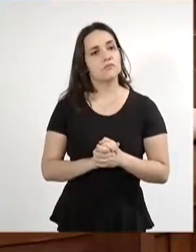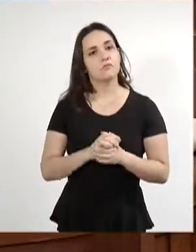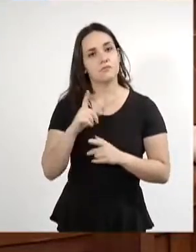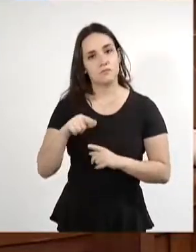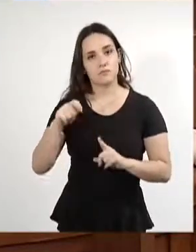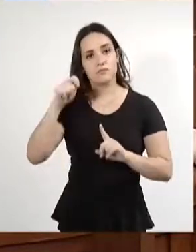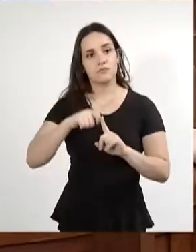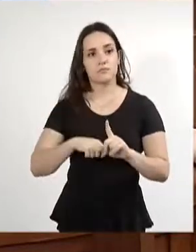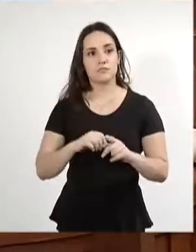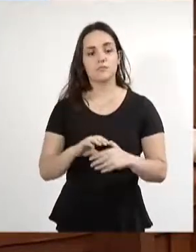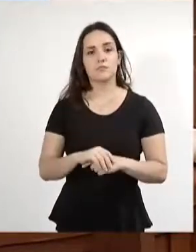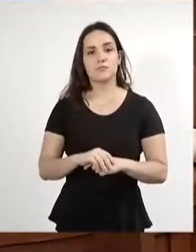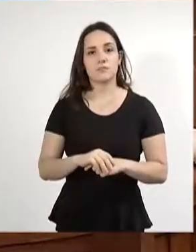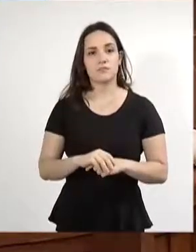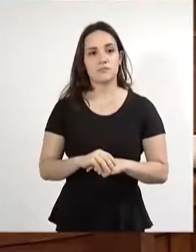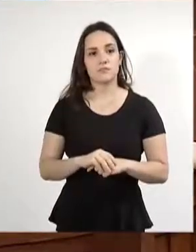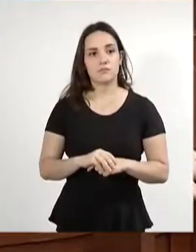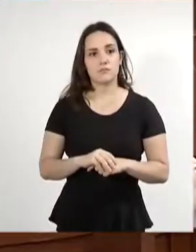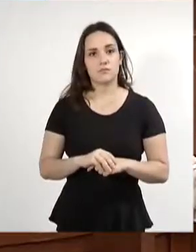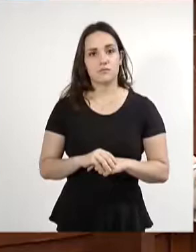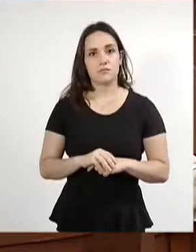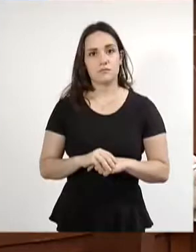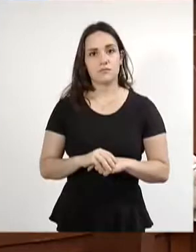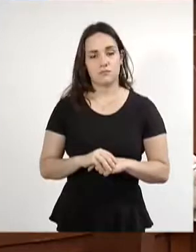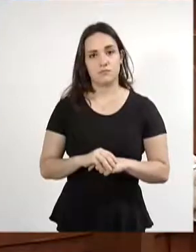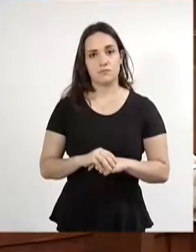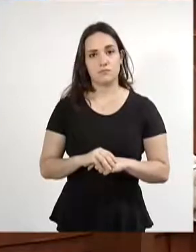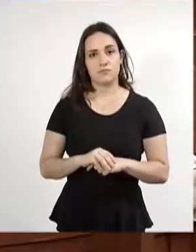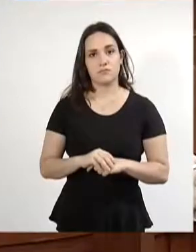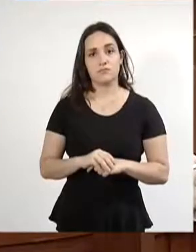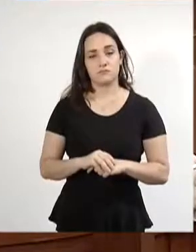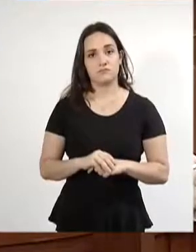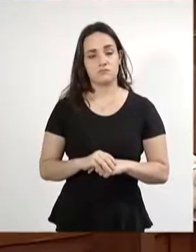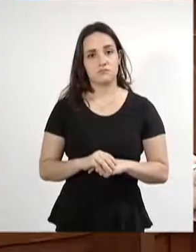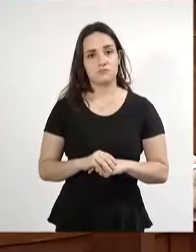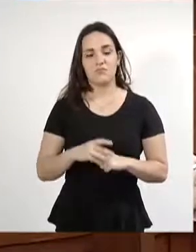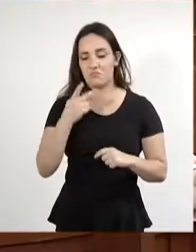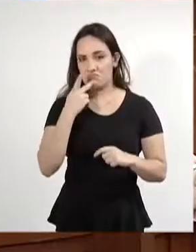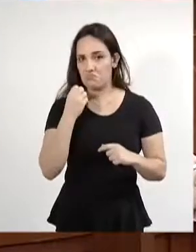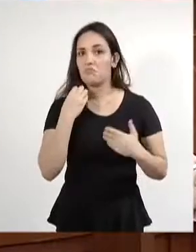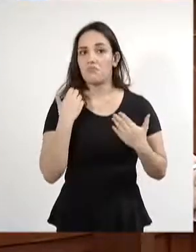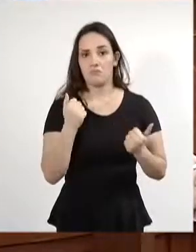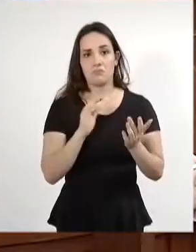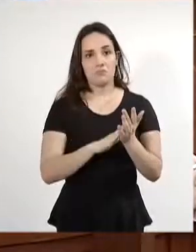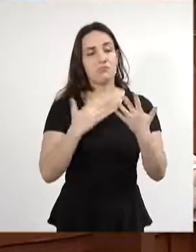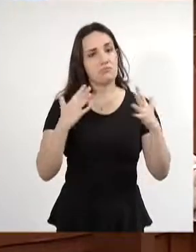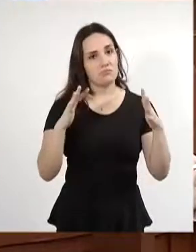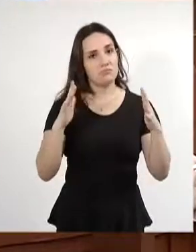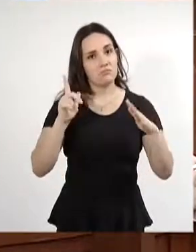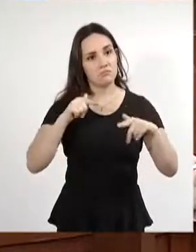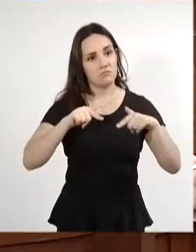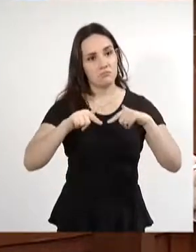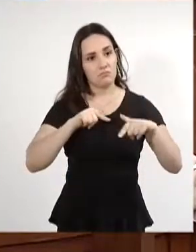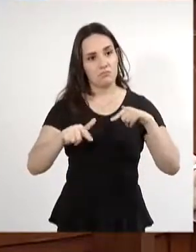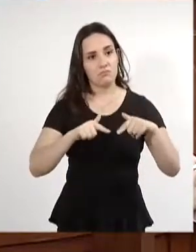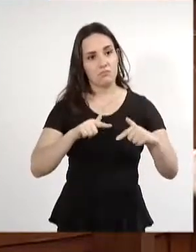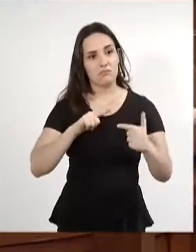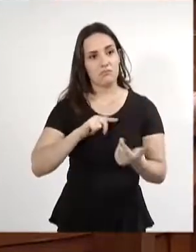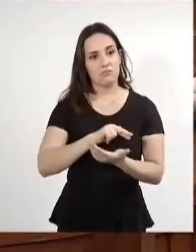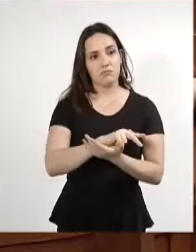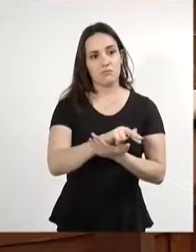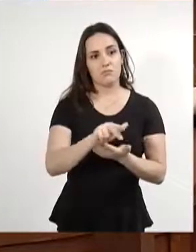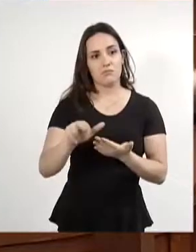avanços nacionais. Teve esse reconhecimento fruto de um trabalho de